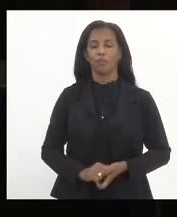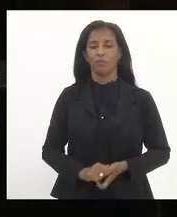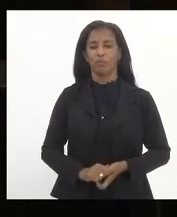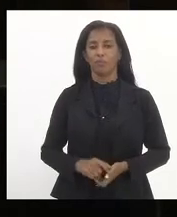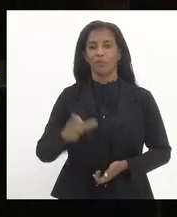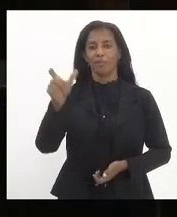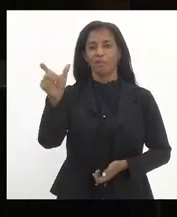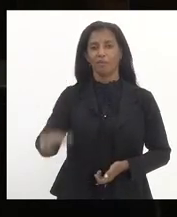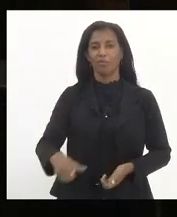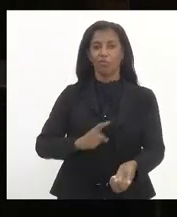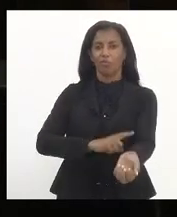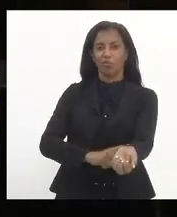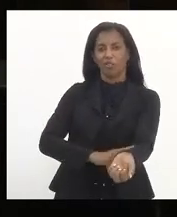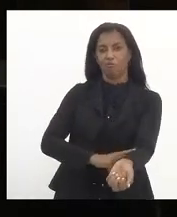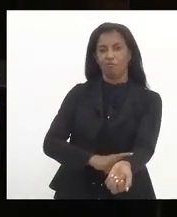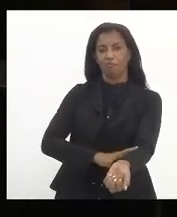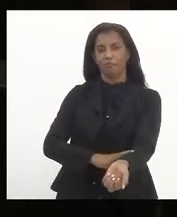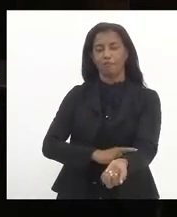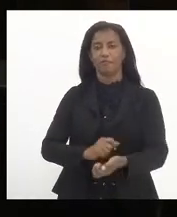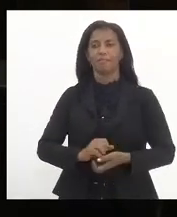vulgo nervosinho,